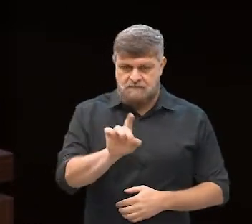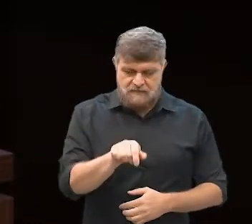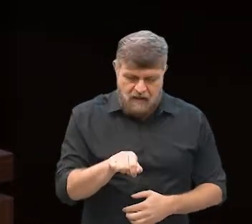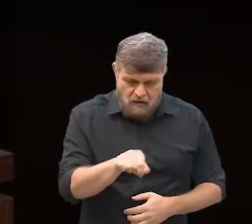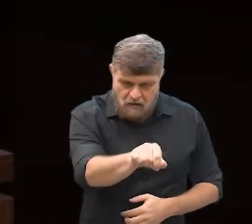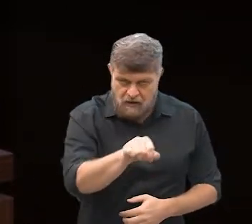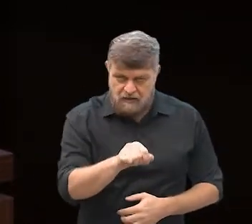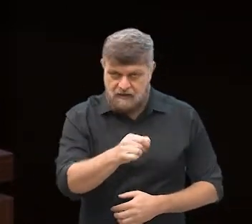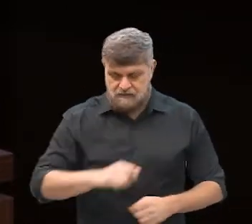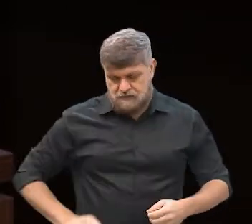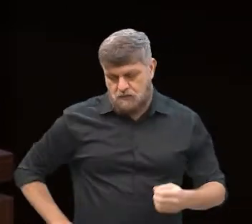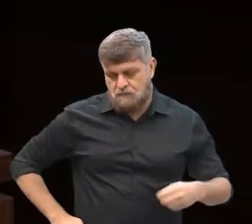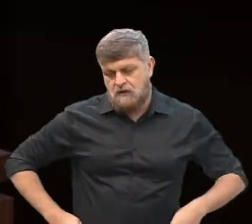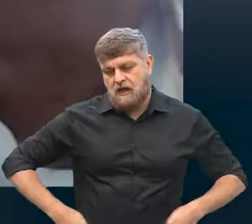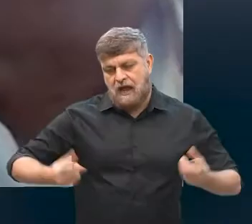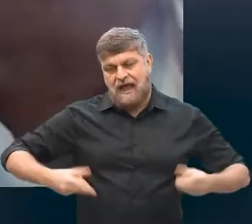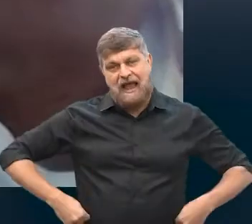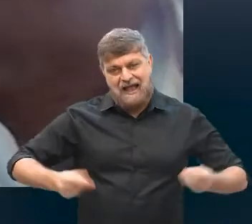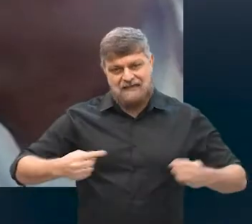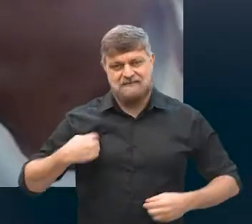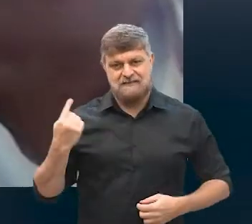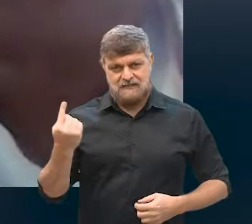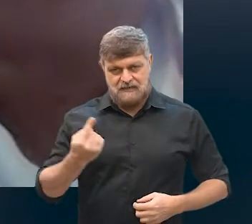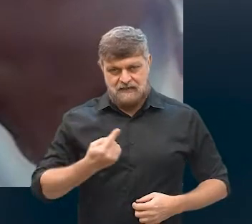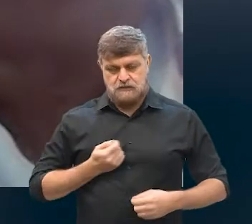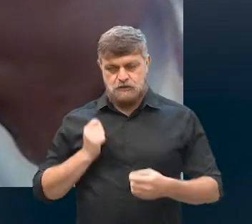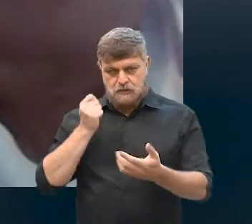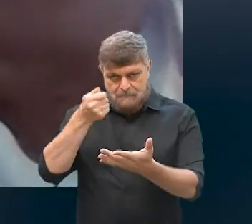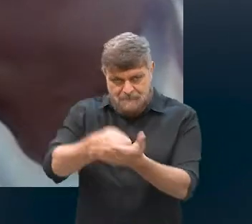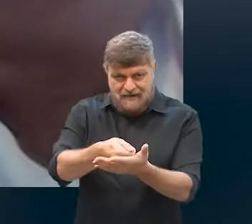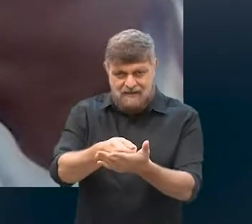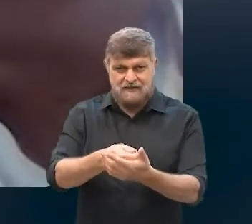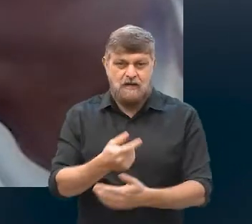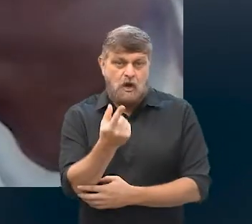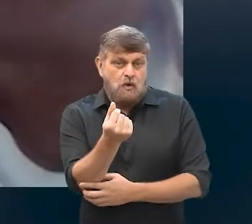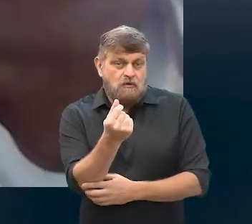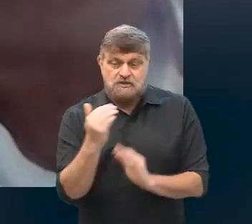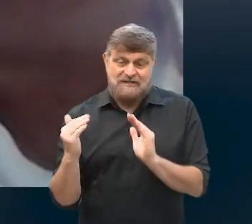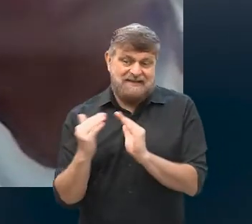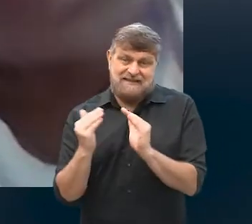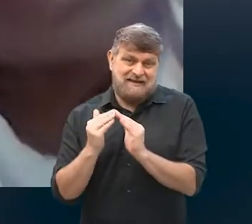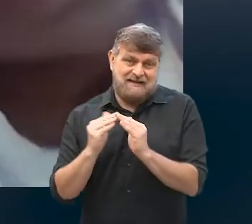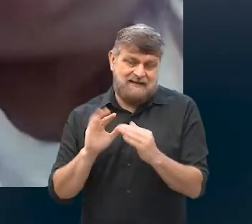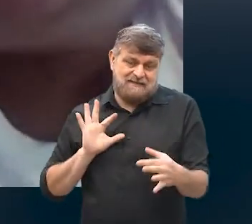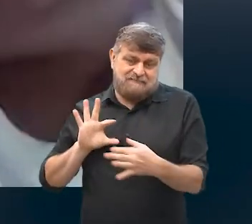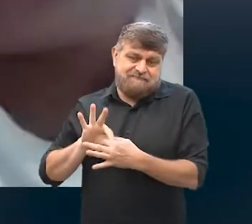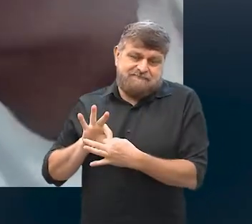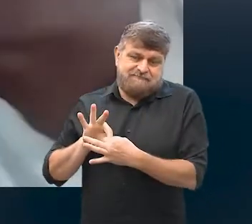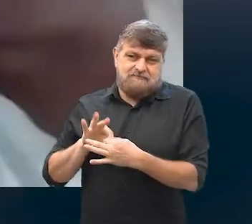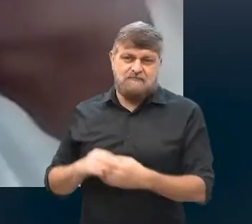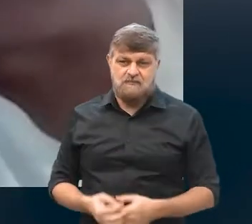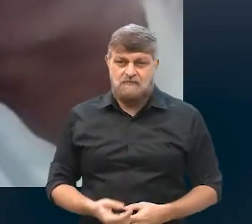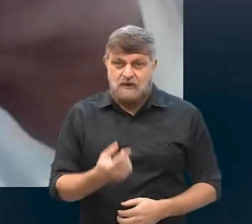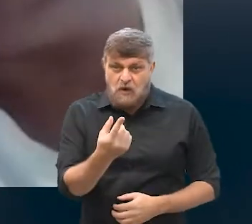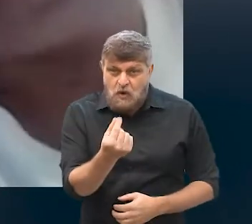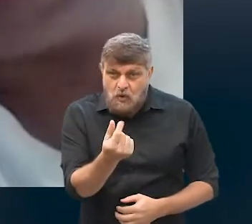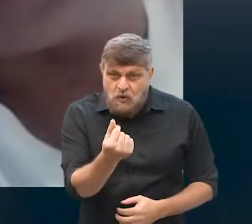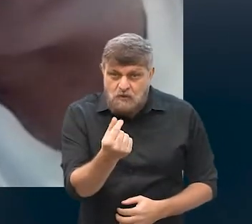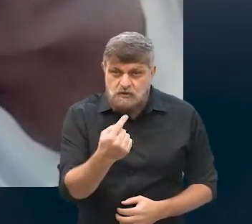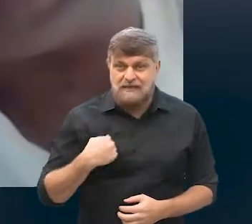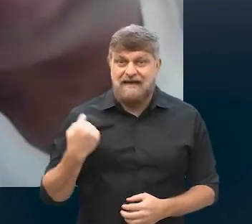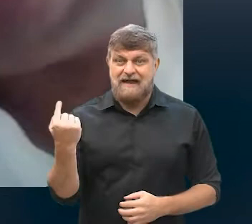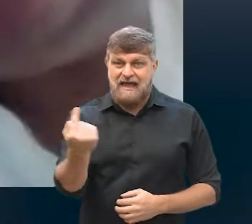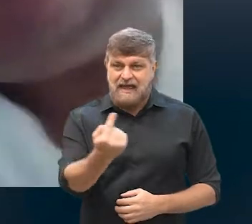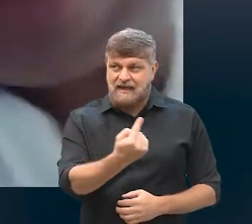cartão dele, então, é assim, pagamos o que entra, porque o dinheiro é da casa, em definitiva. O dinheiro da casa, em